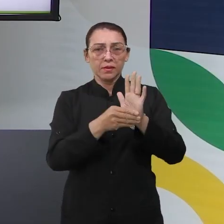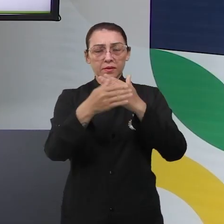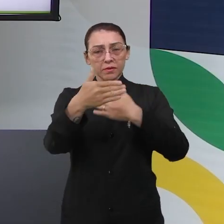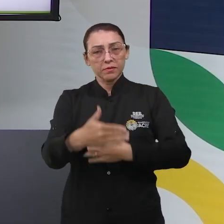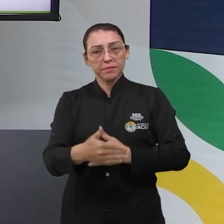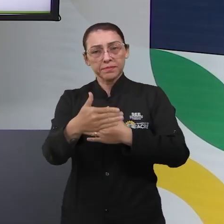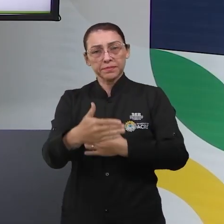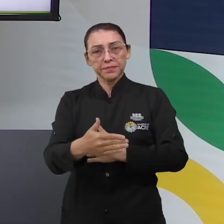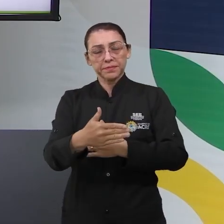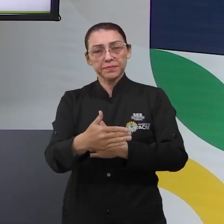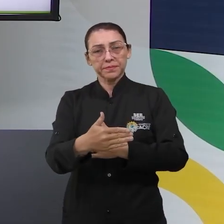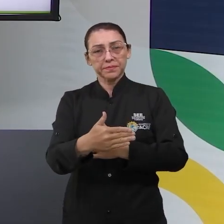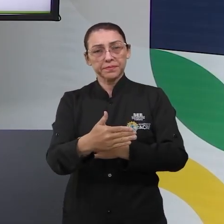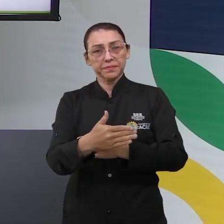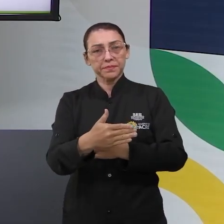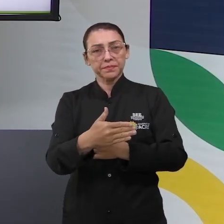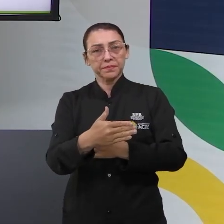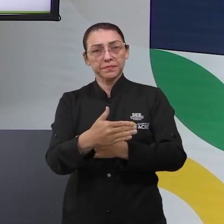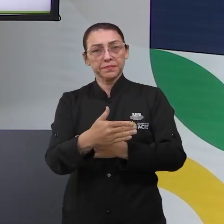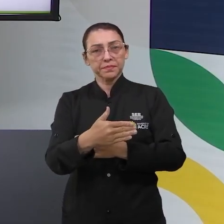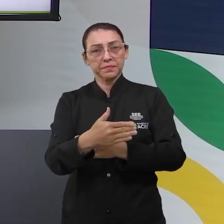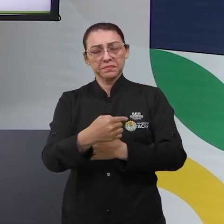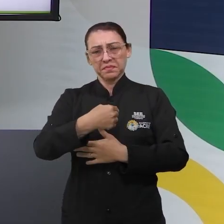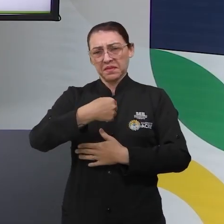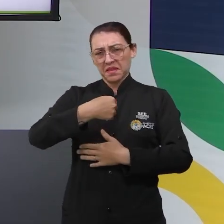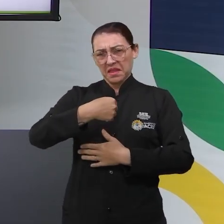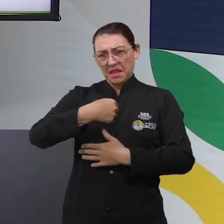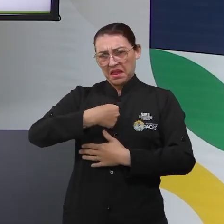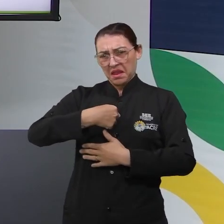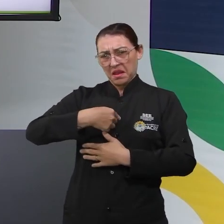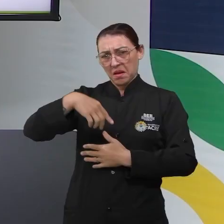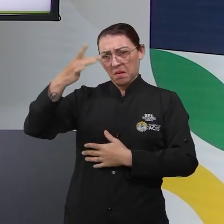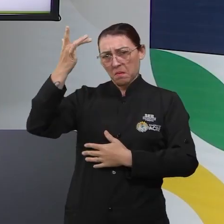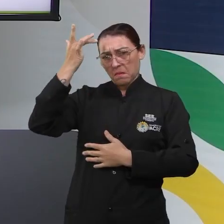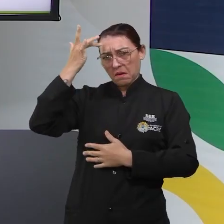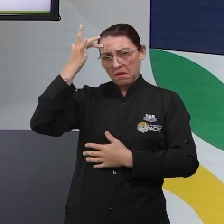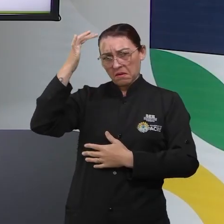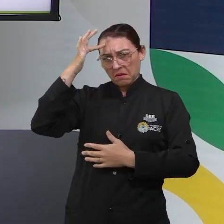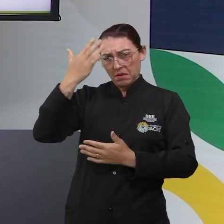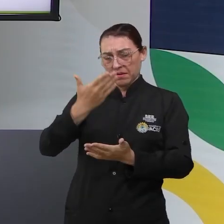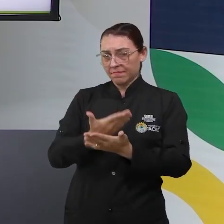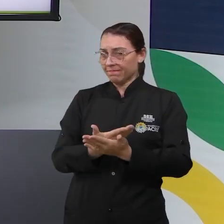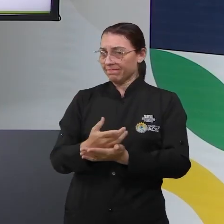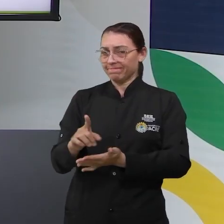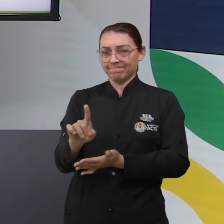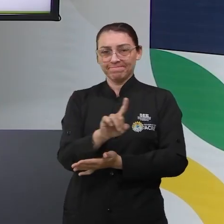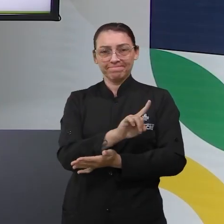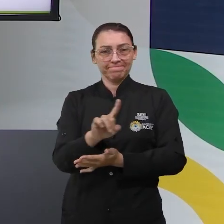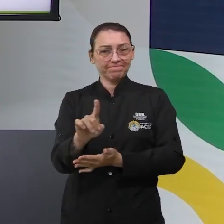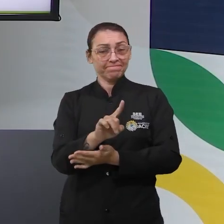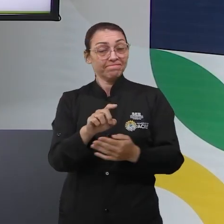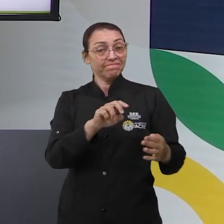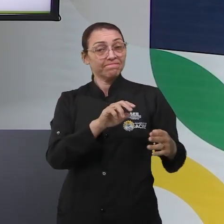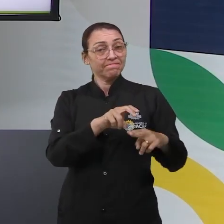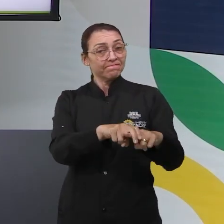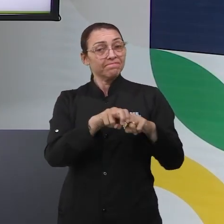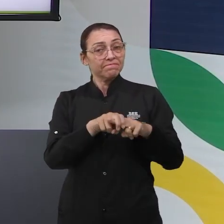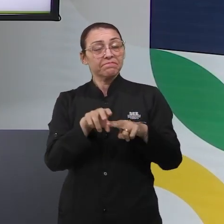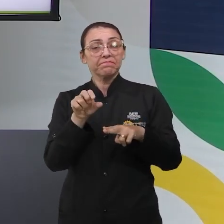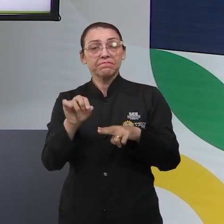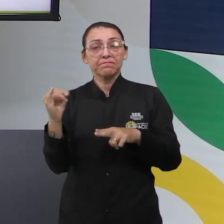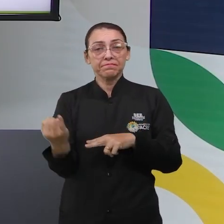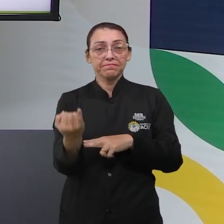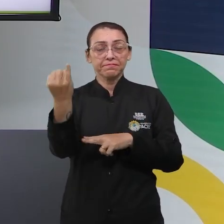prova as expressões eu acho, eu acredito, não. Por isso, o que é